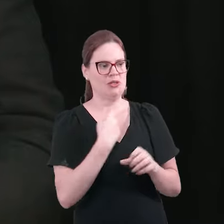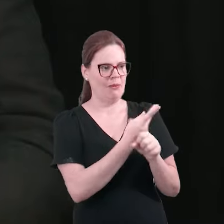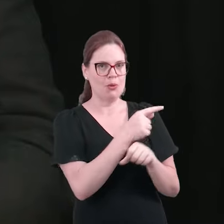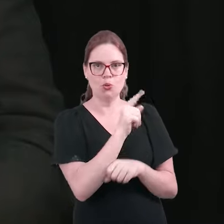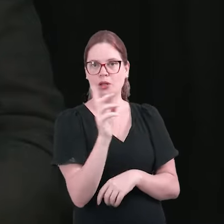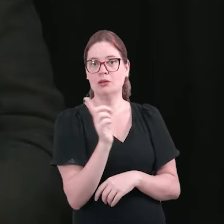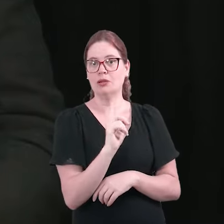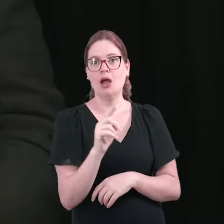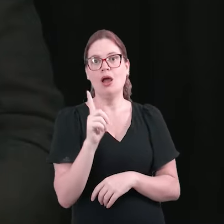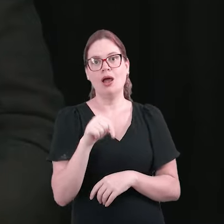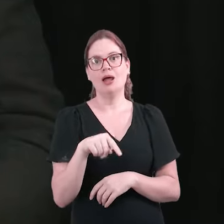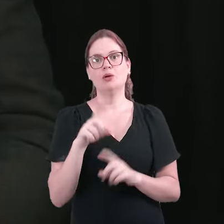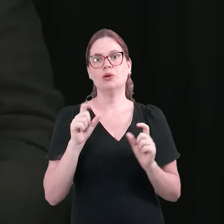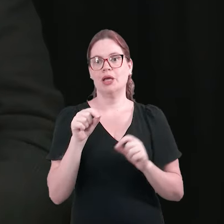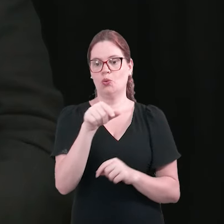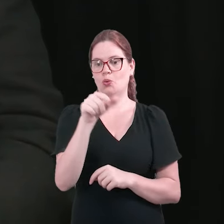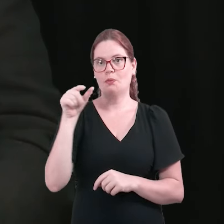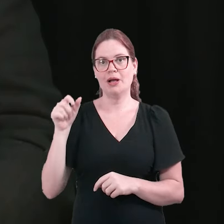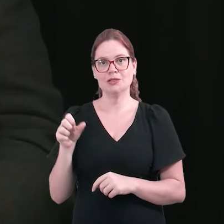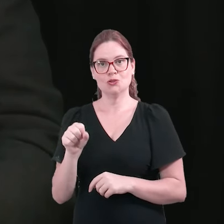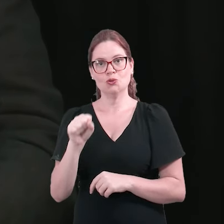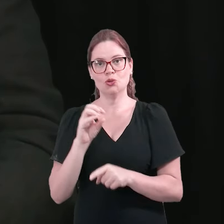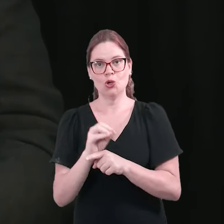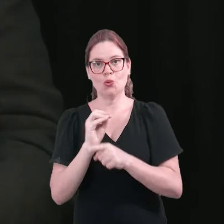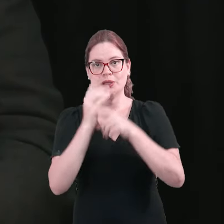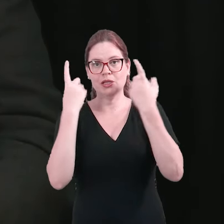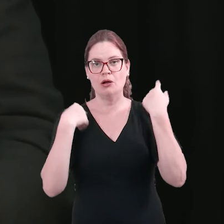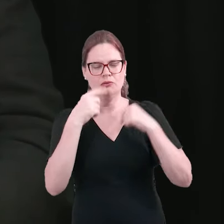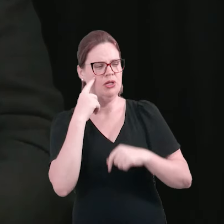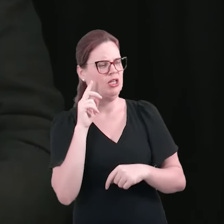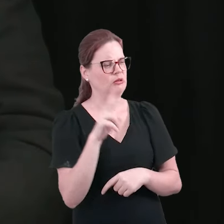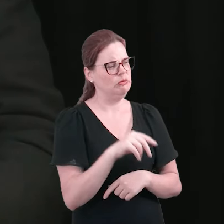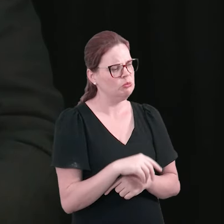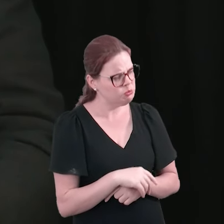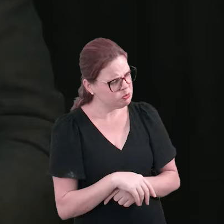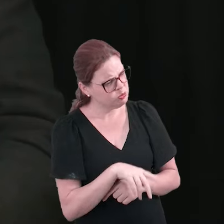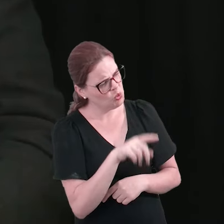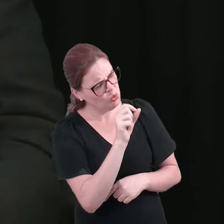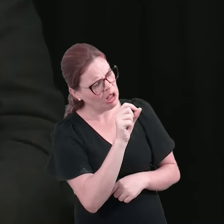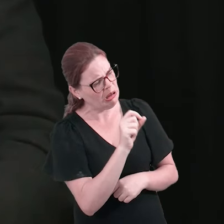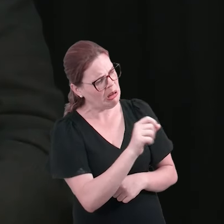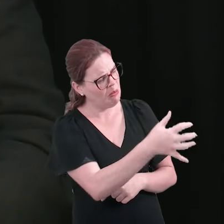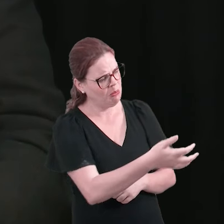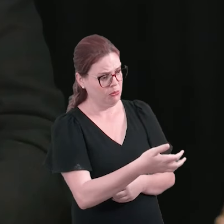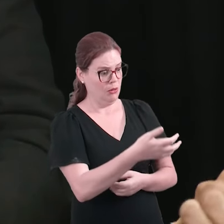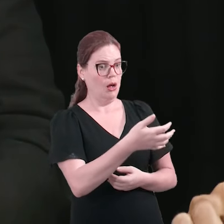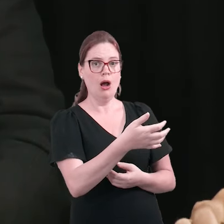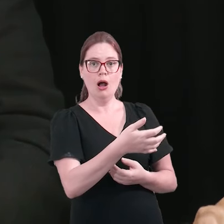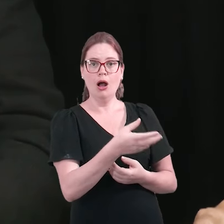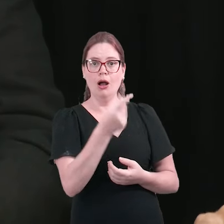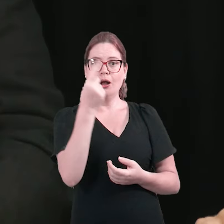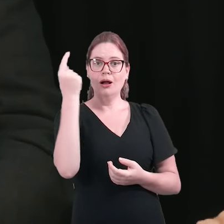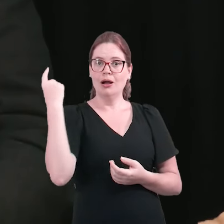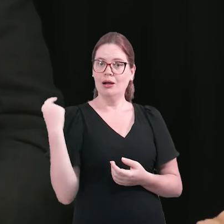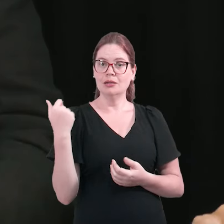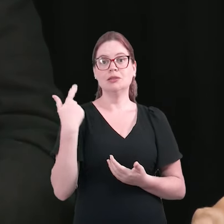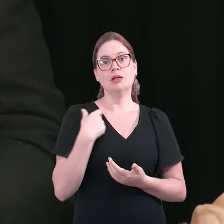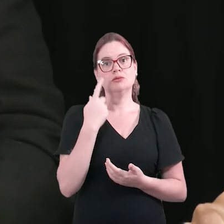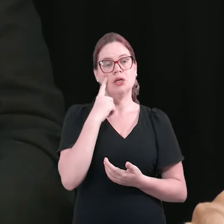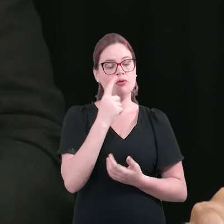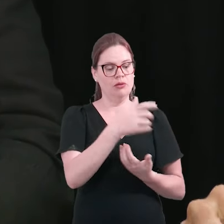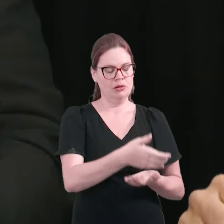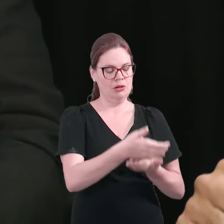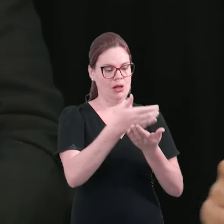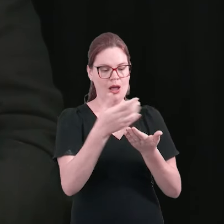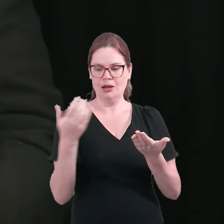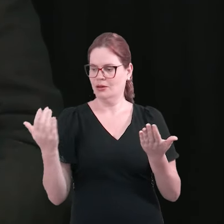procurando por isso, foi até um pastor ali da região que achou, né? Então vem esse achado para mostrar que a